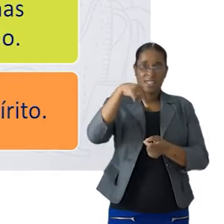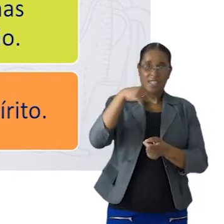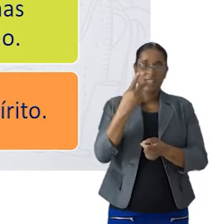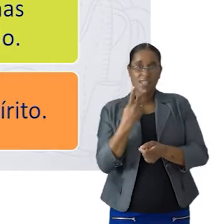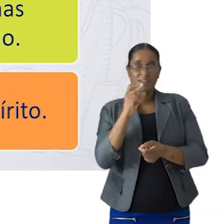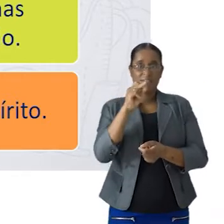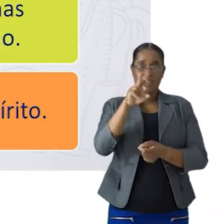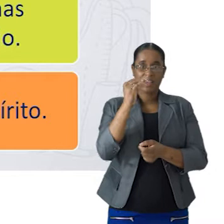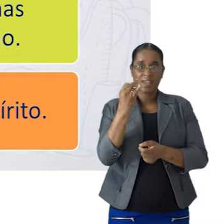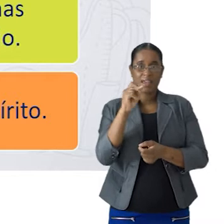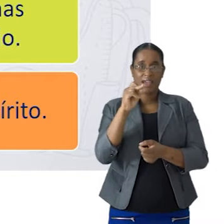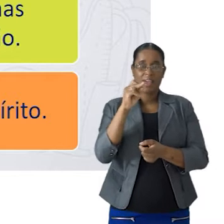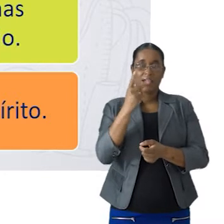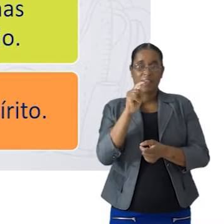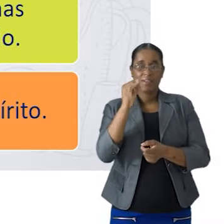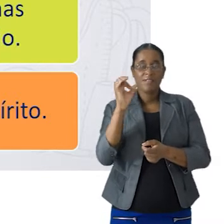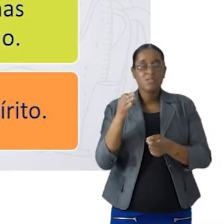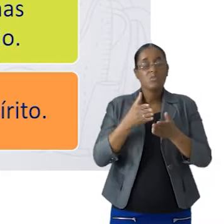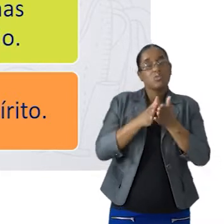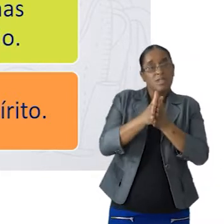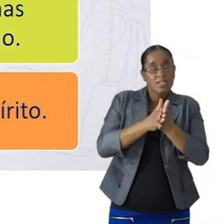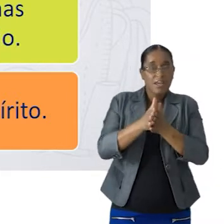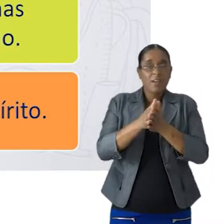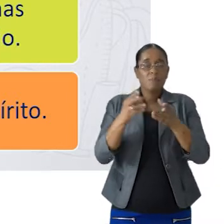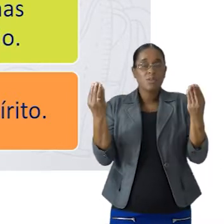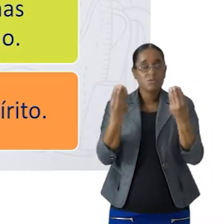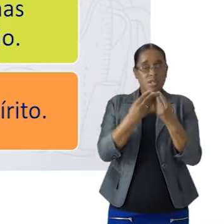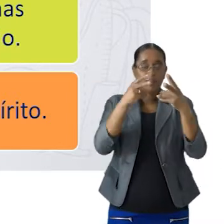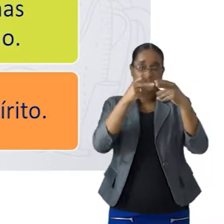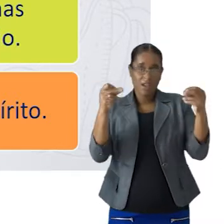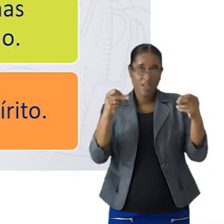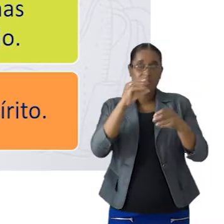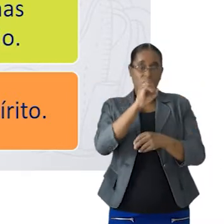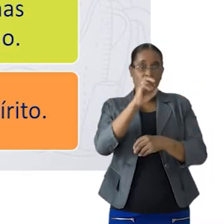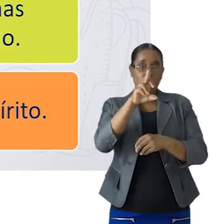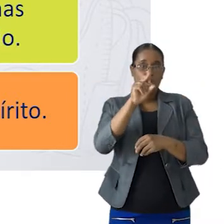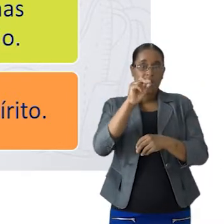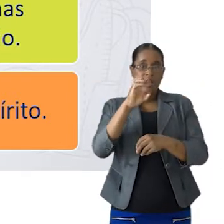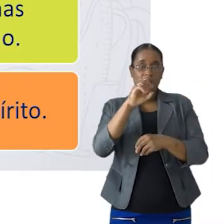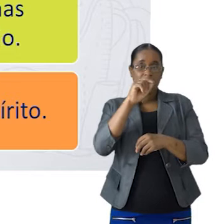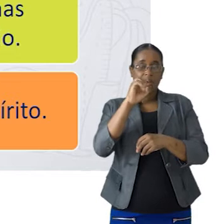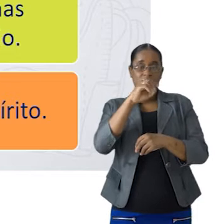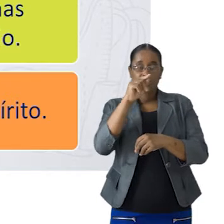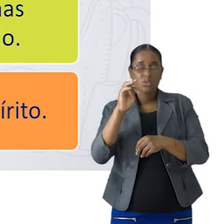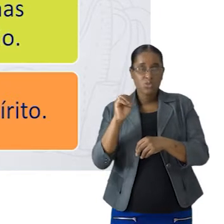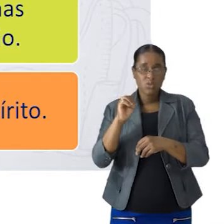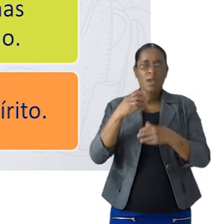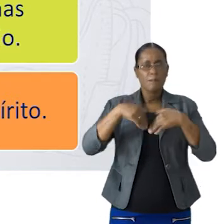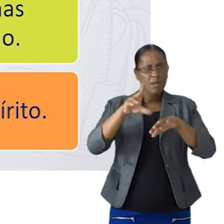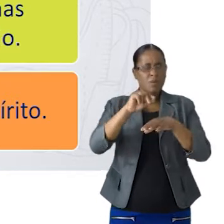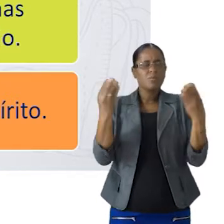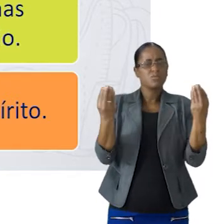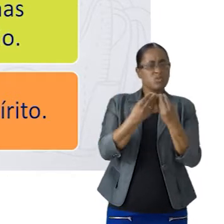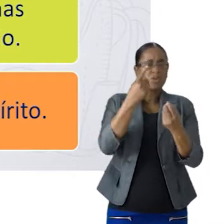que são usadas para unir frases, orações, mas também para unir duas palavras de